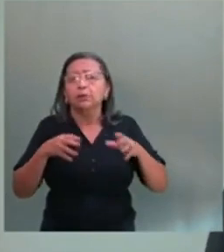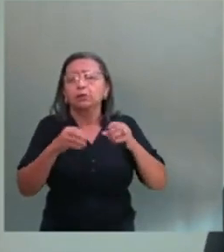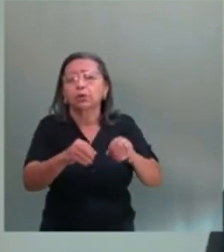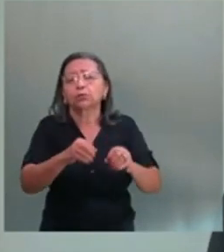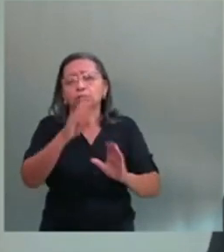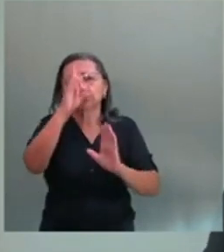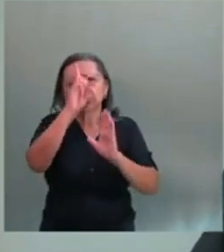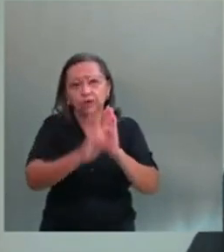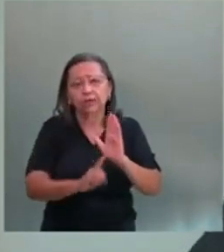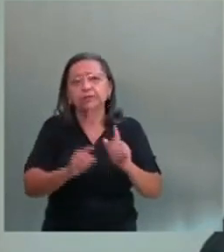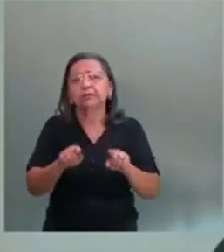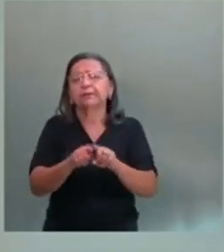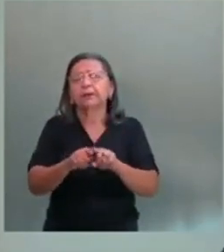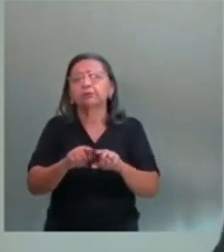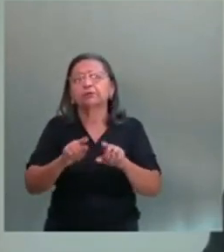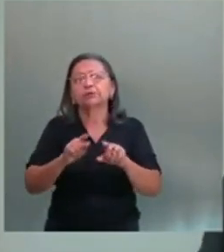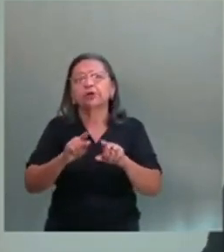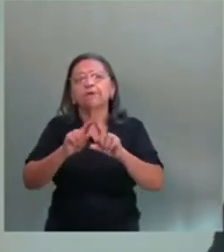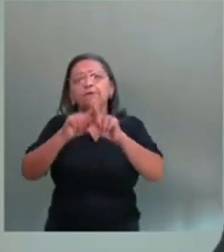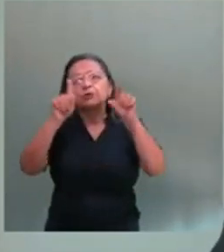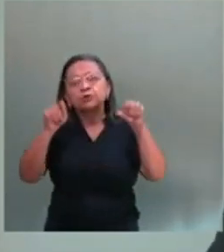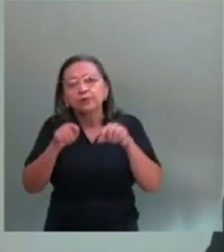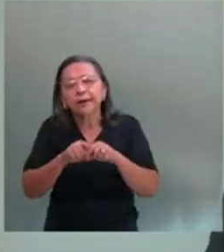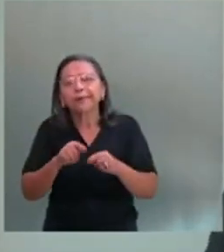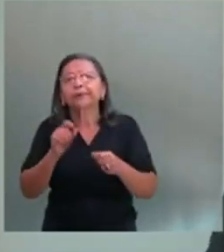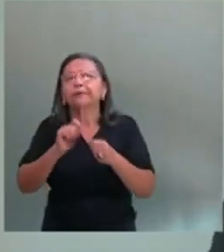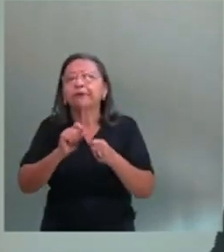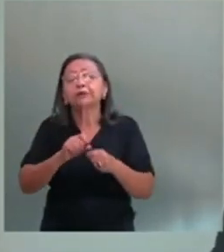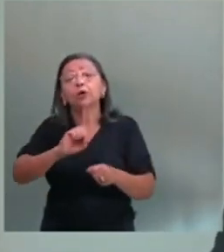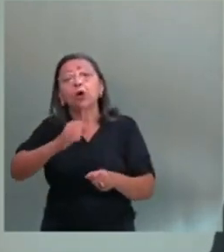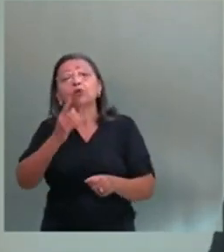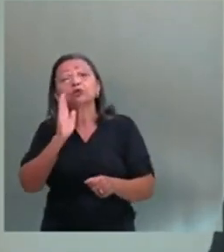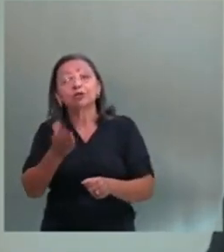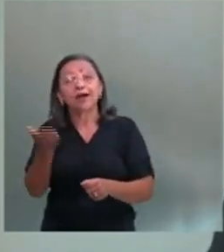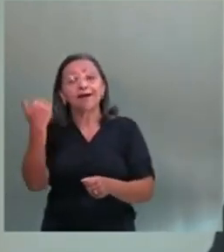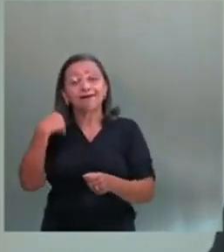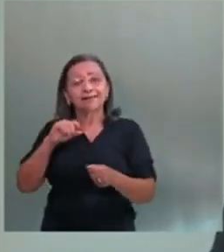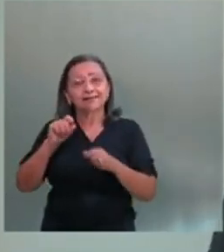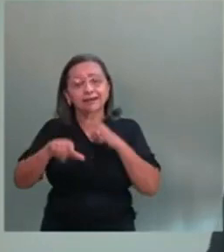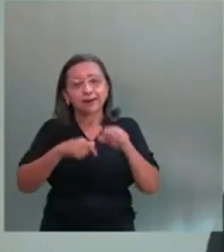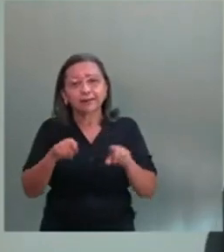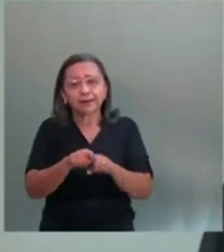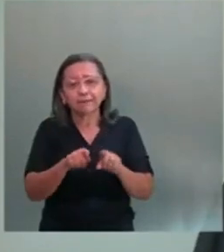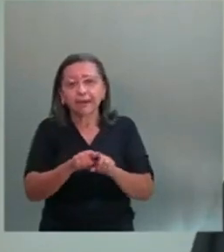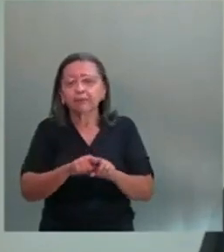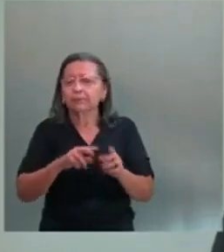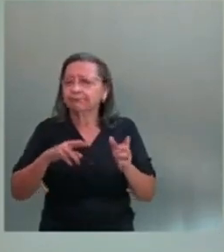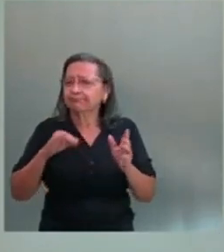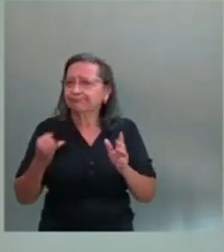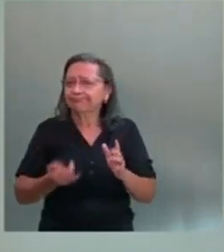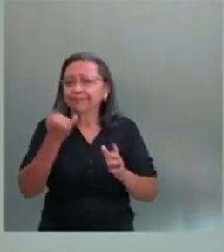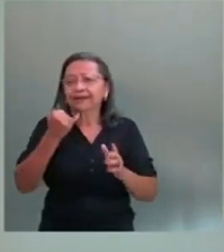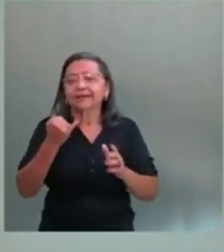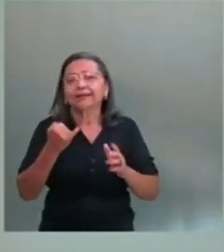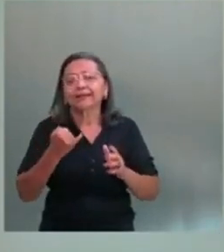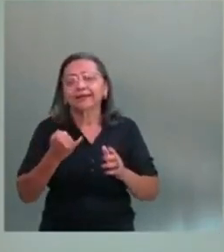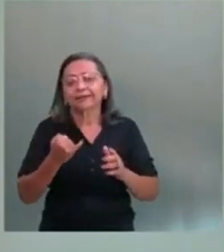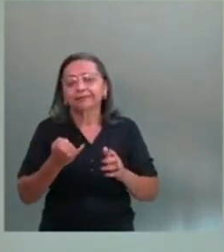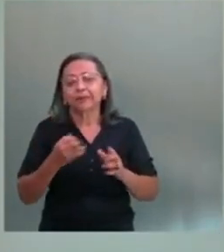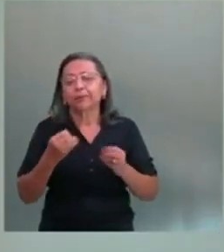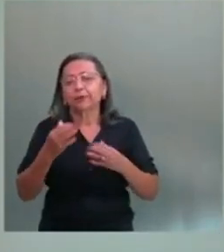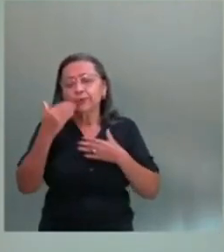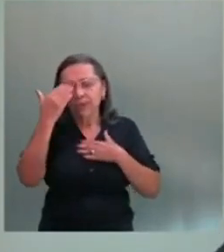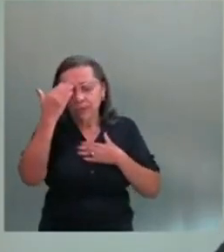e servidores que fazem, né, ou fizeram a Rádio Senado e a Agência Senado um significativo instrumento de cidadania.